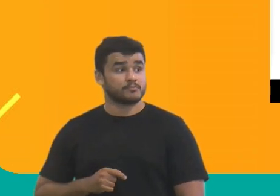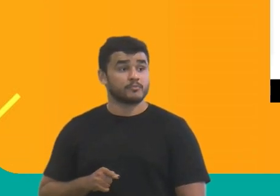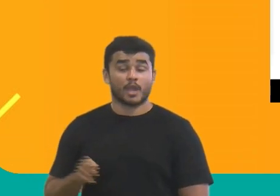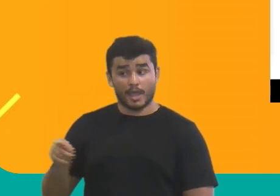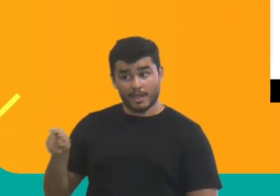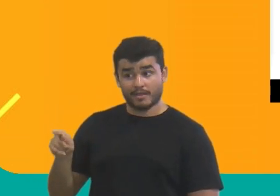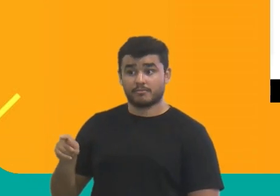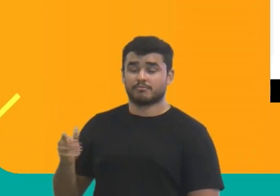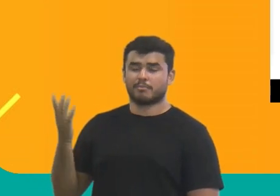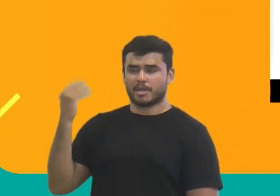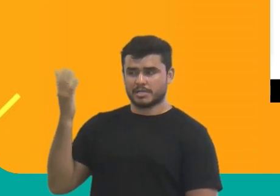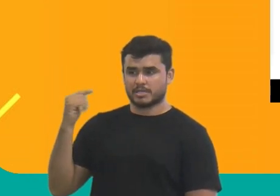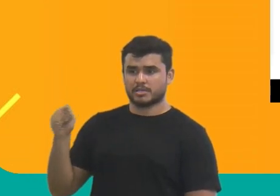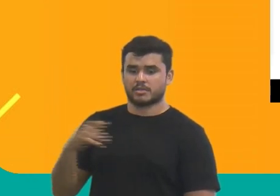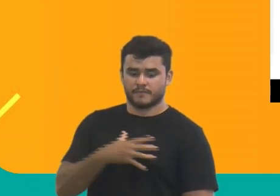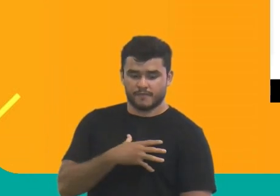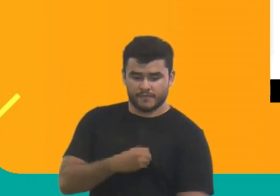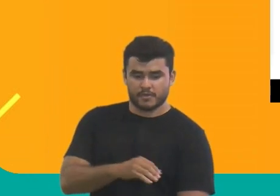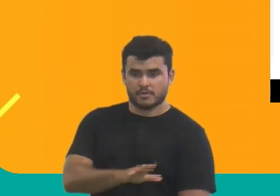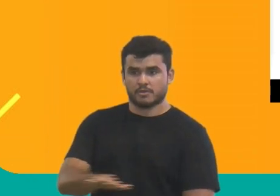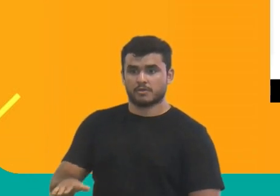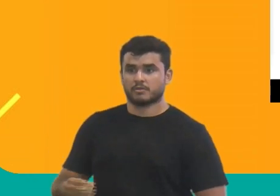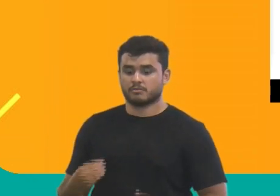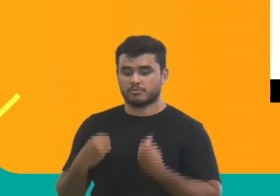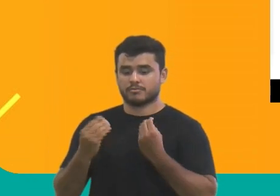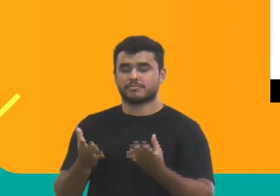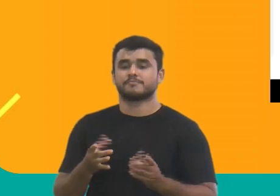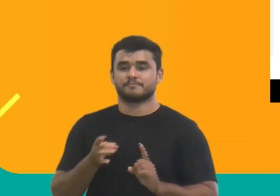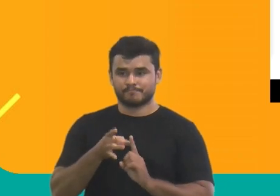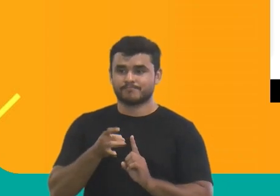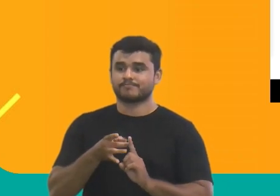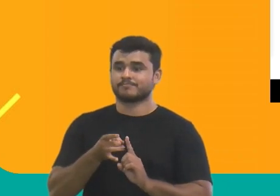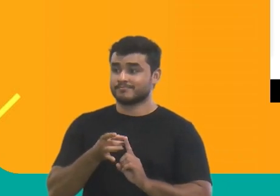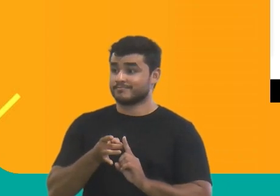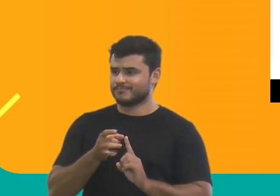doentes, a cultura era para dar guaraná.